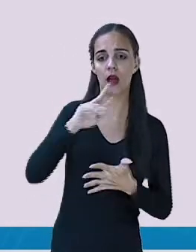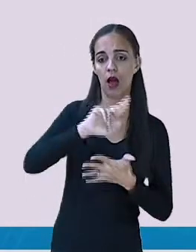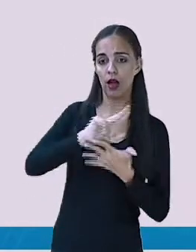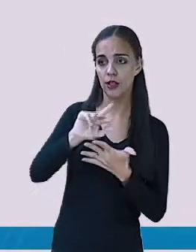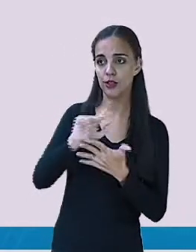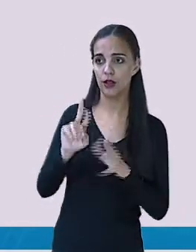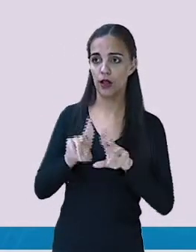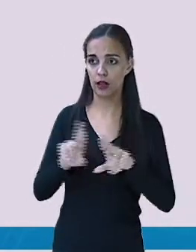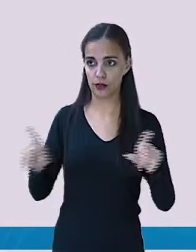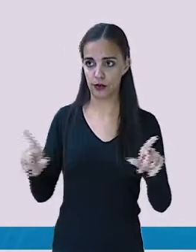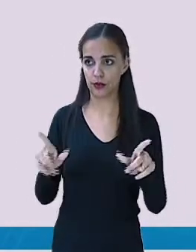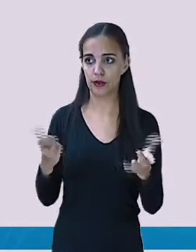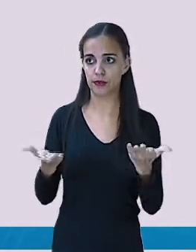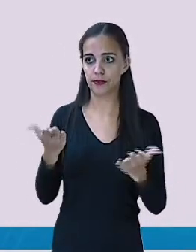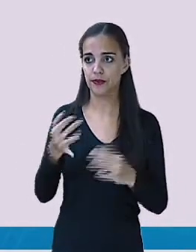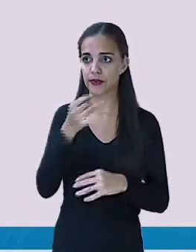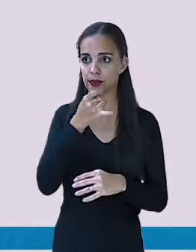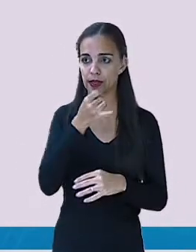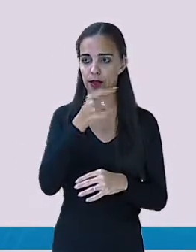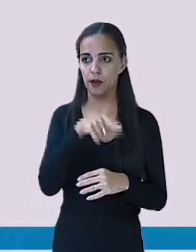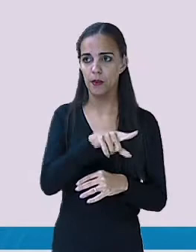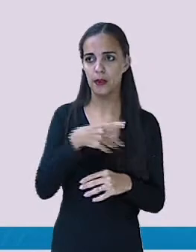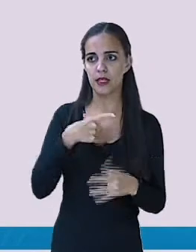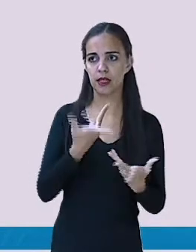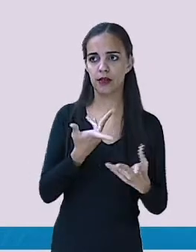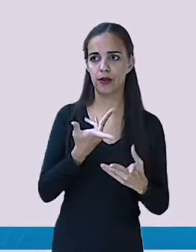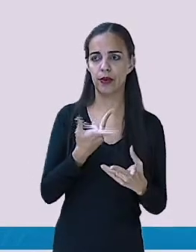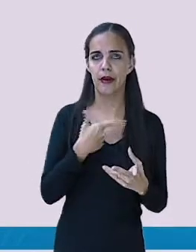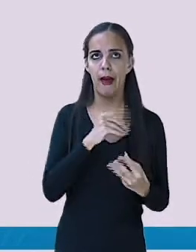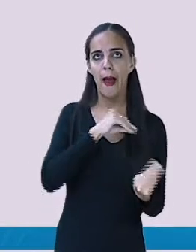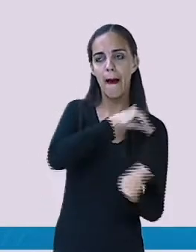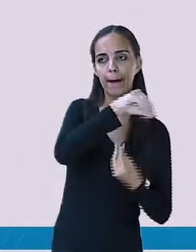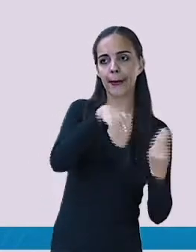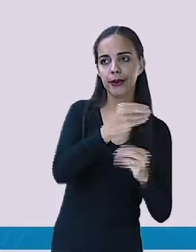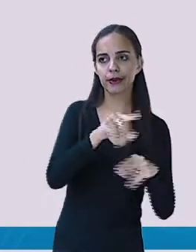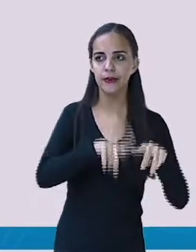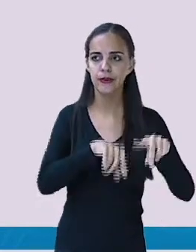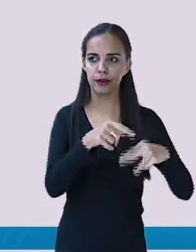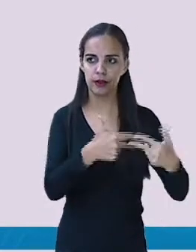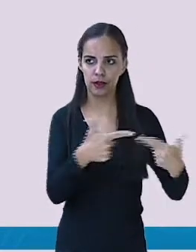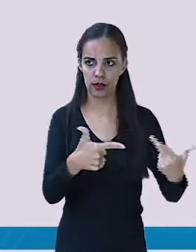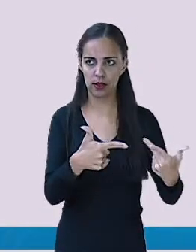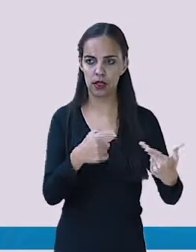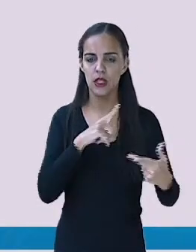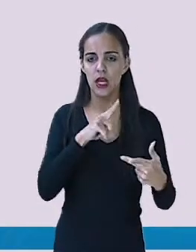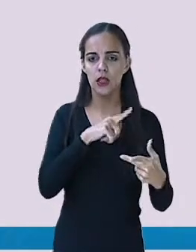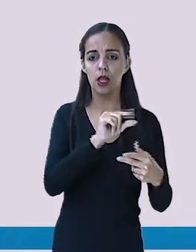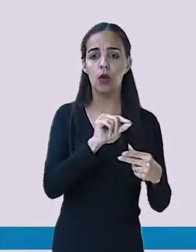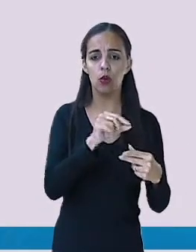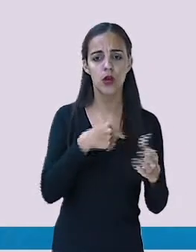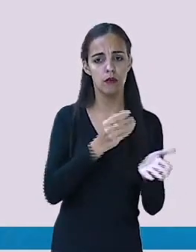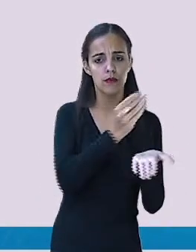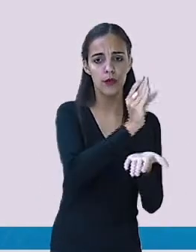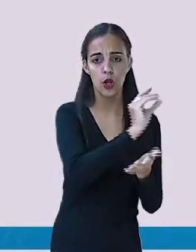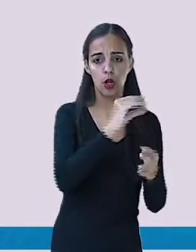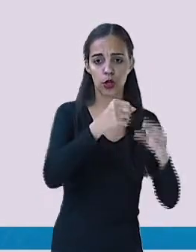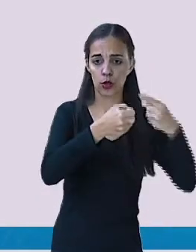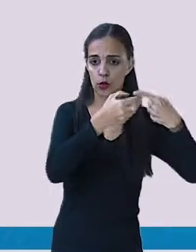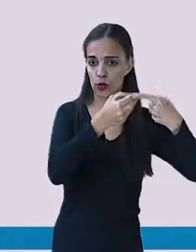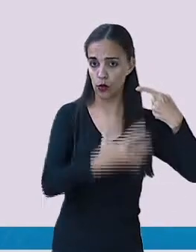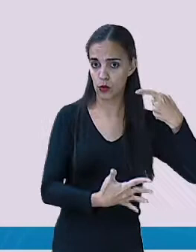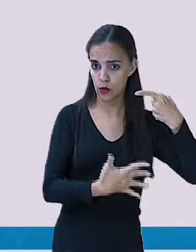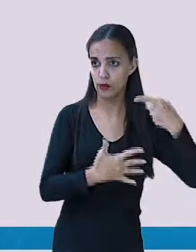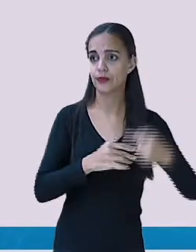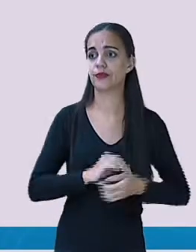elas né a substância é uma porção da matéria a mistura eu tenho substâncias juntas